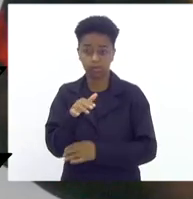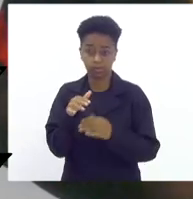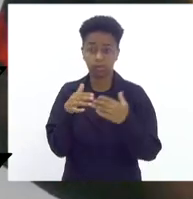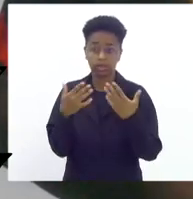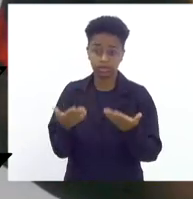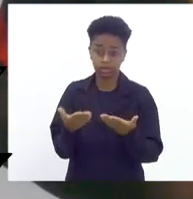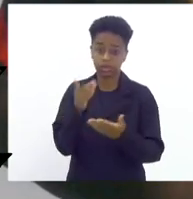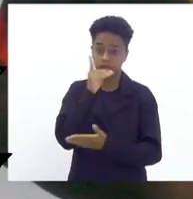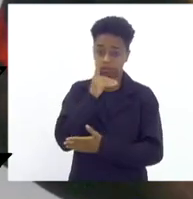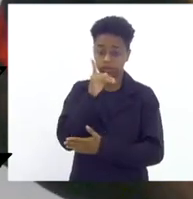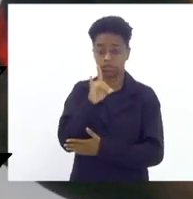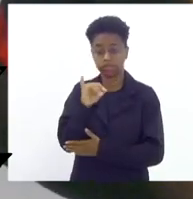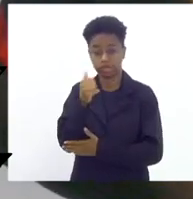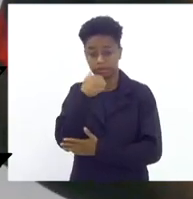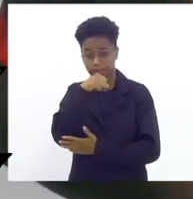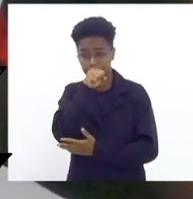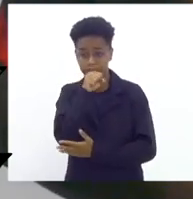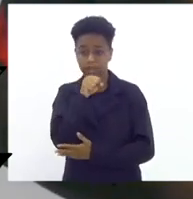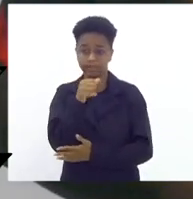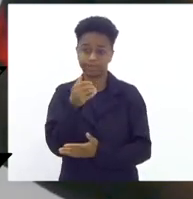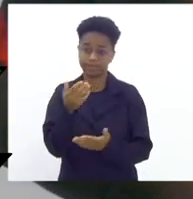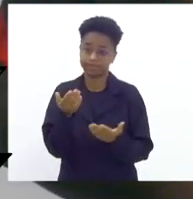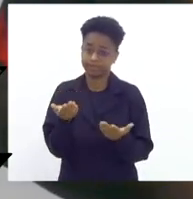domingo dia da Mãe